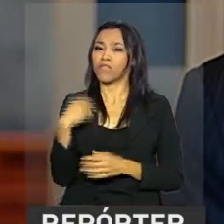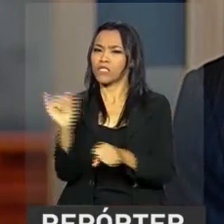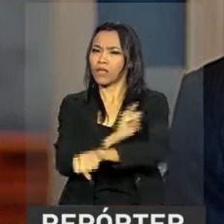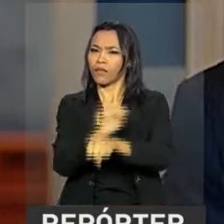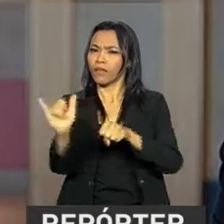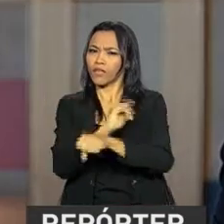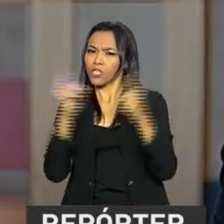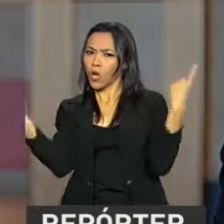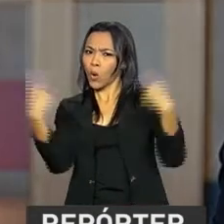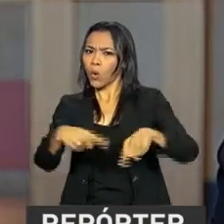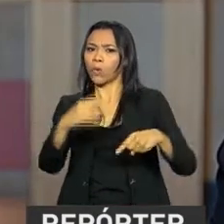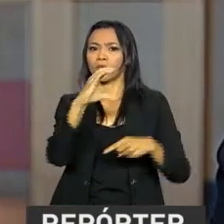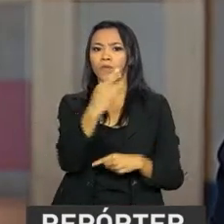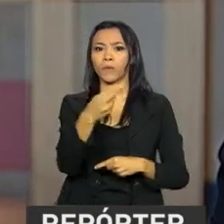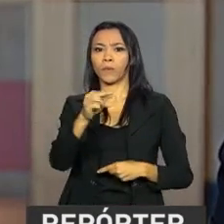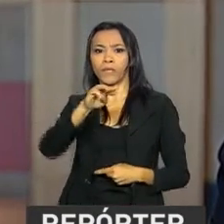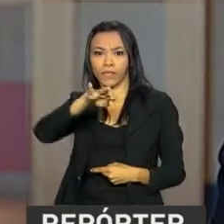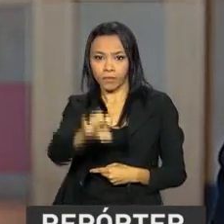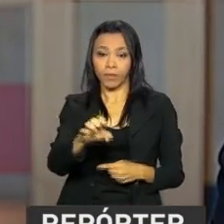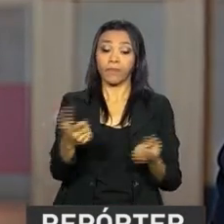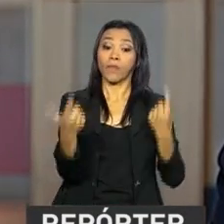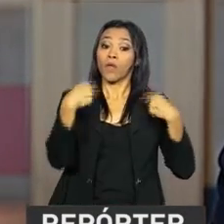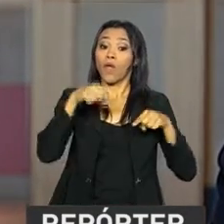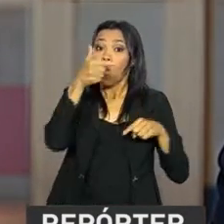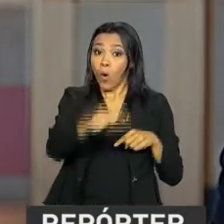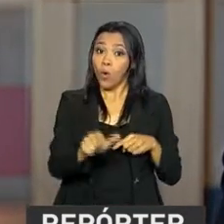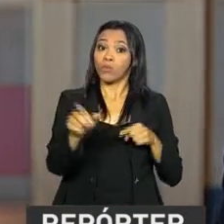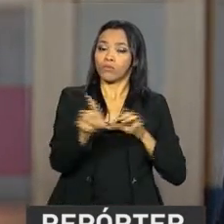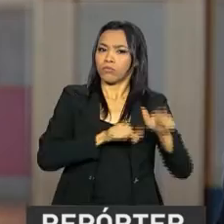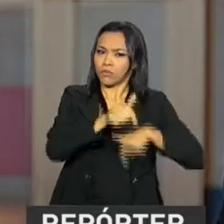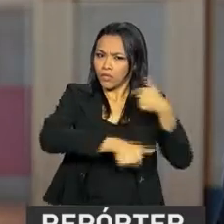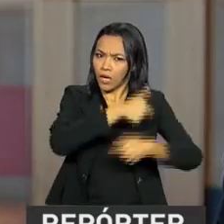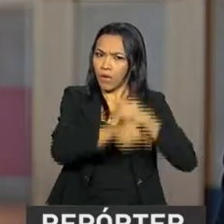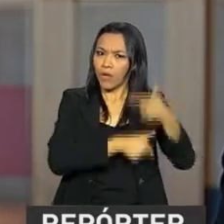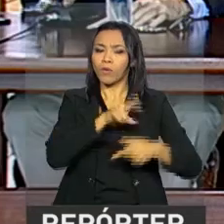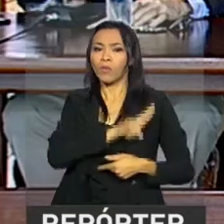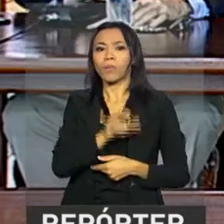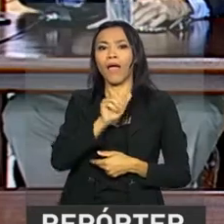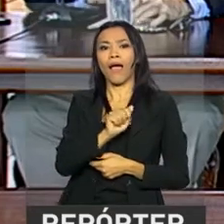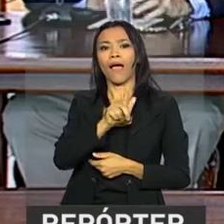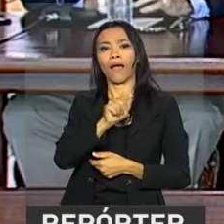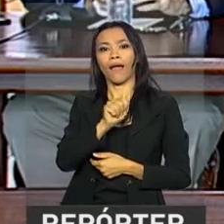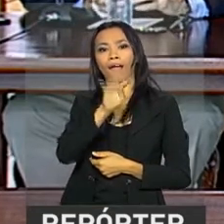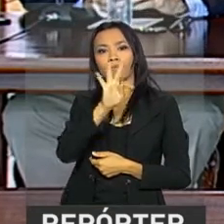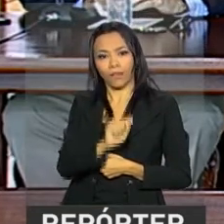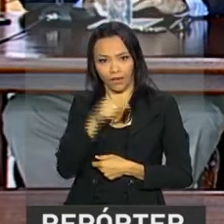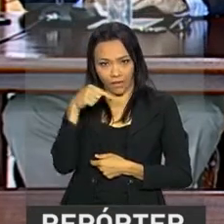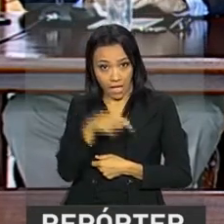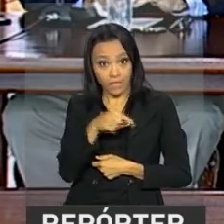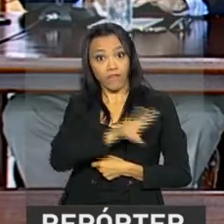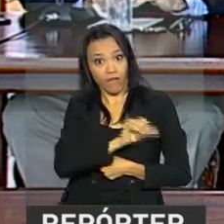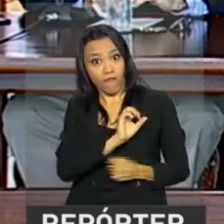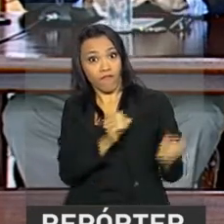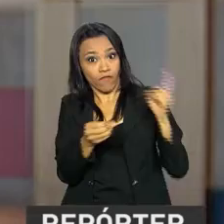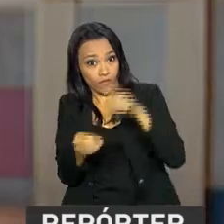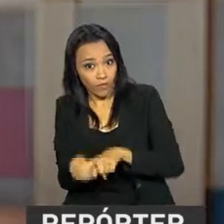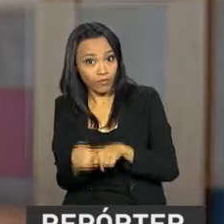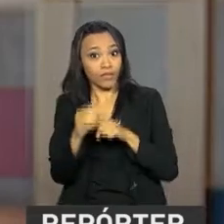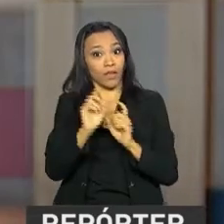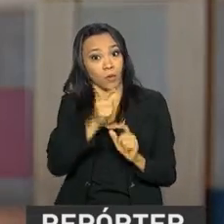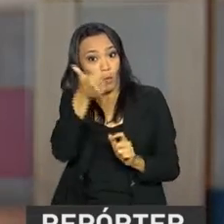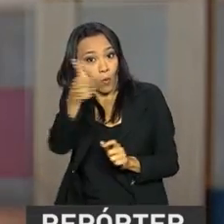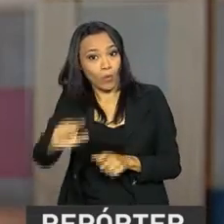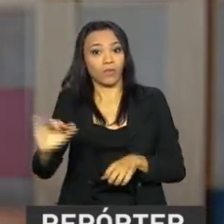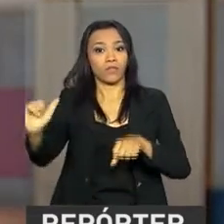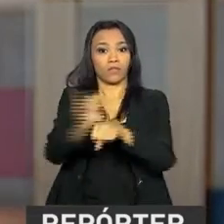transnacional a operação ágata que combate crimes na fronteira e ambientais também deve voltar de cara nova nós